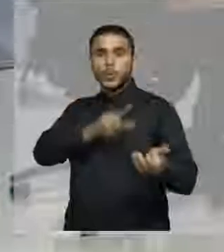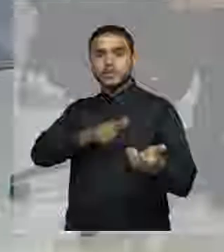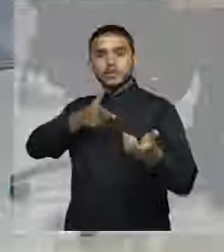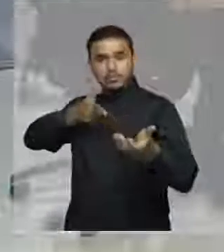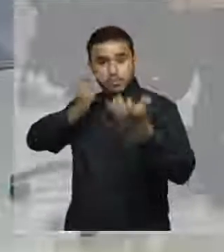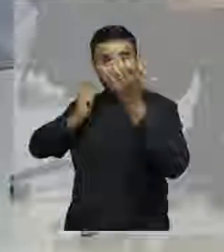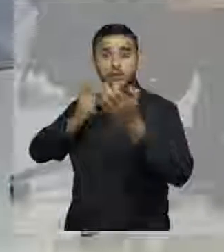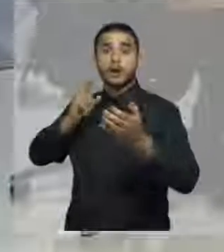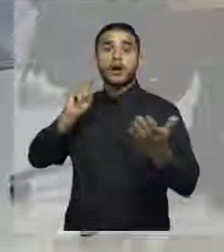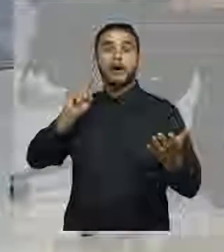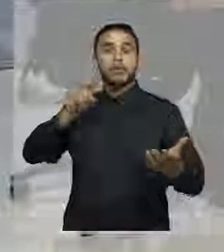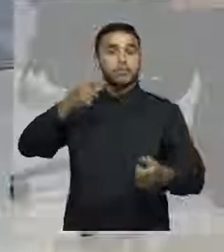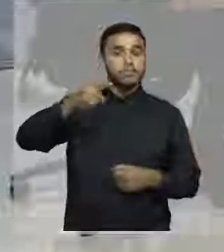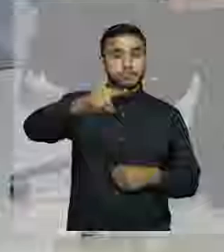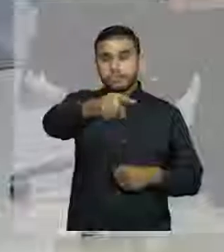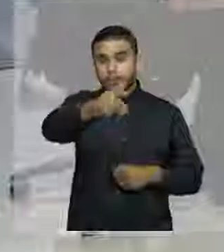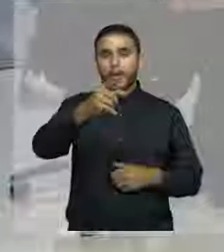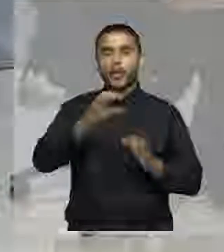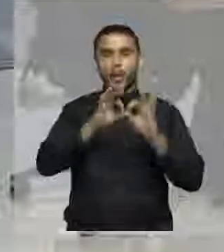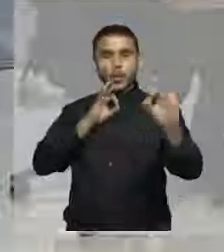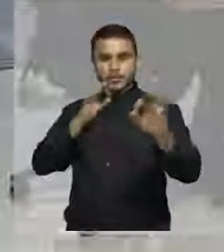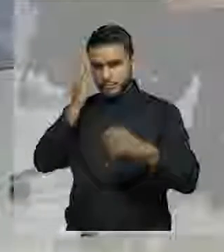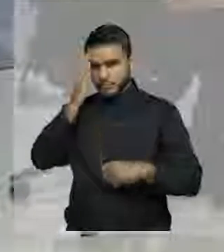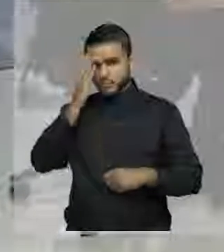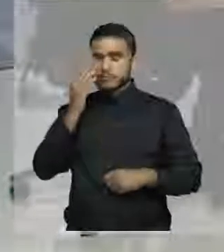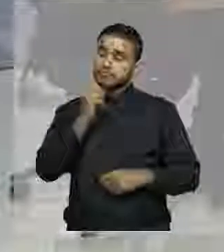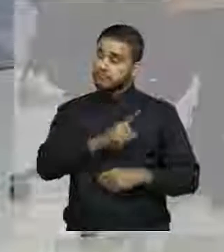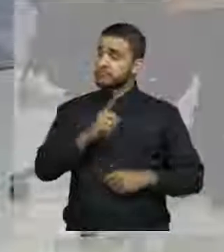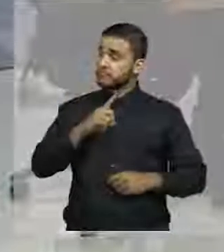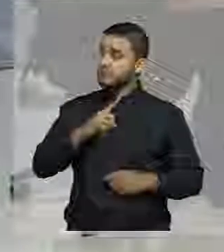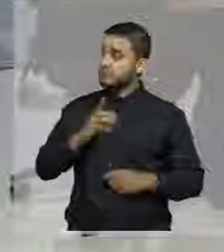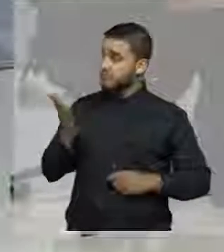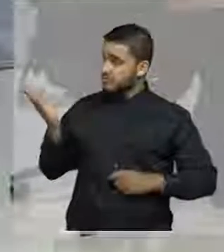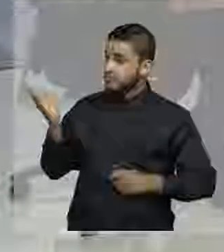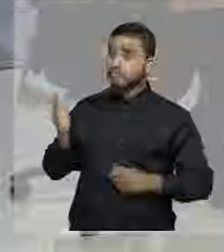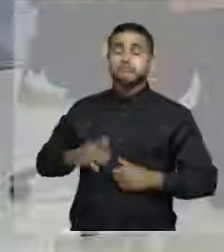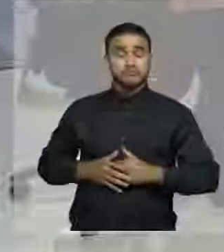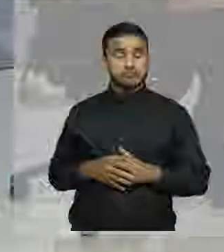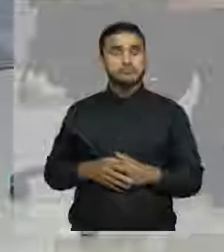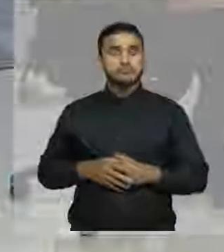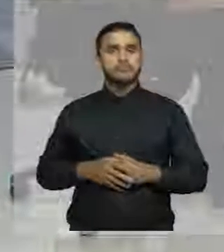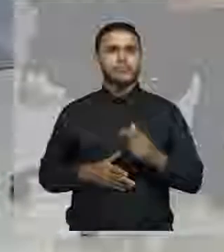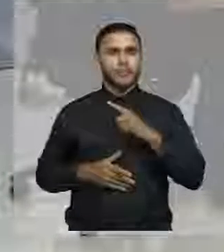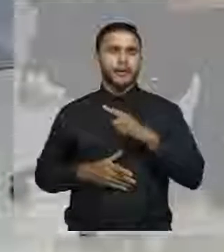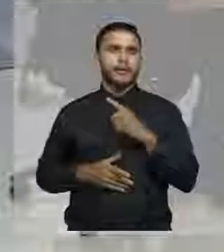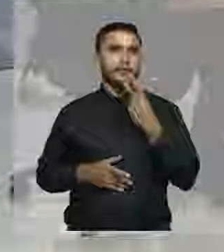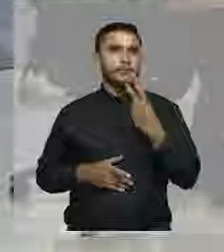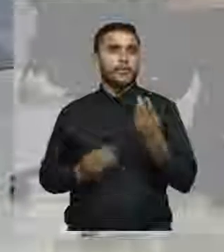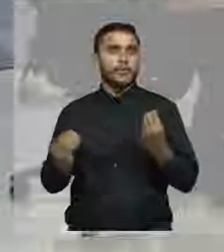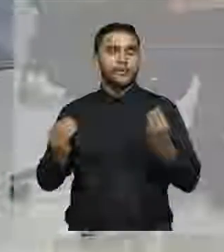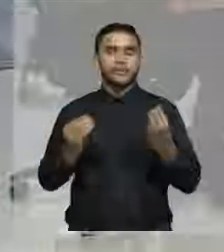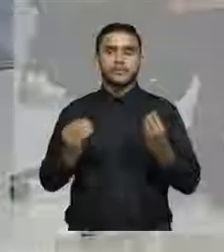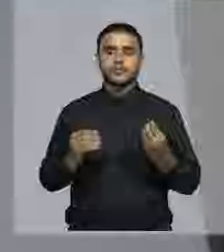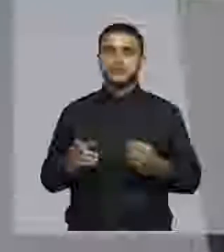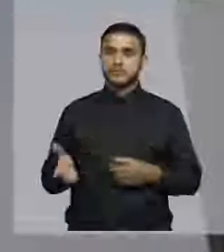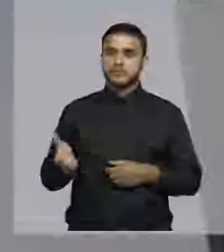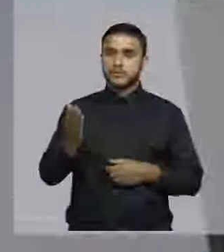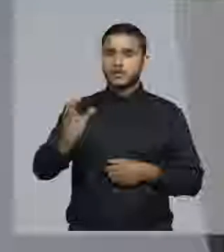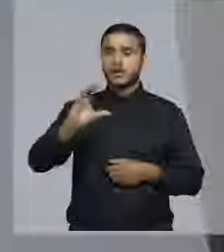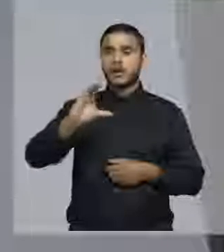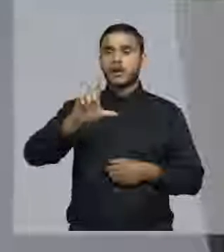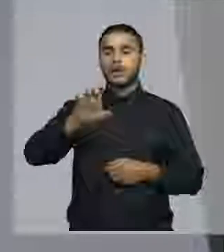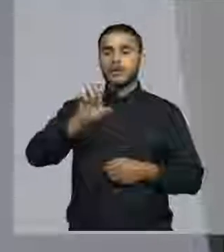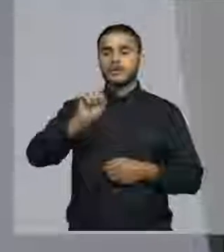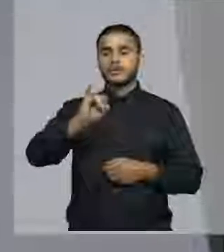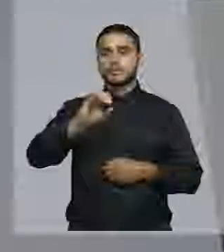Professor Clésio, no que pese tanto as defesas aqui do professor Rui como do Reginaldo,